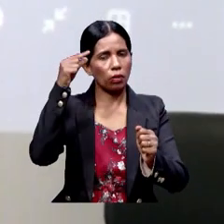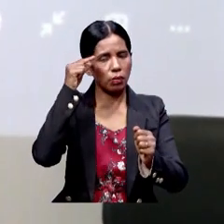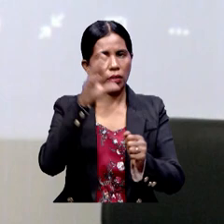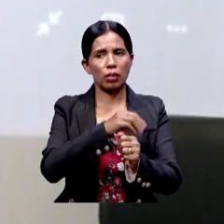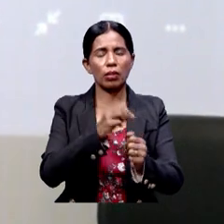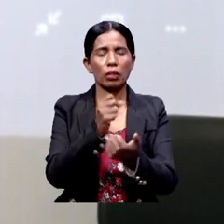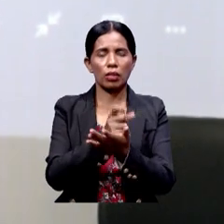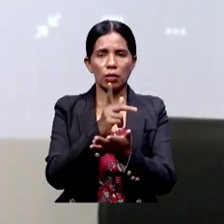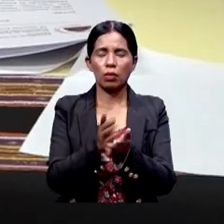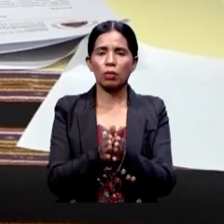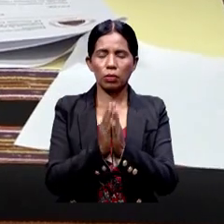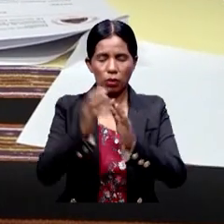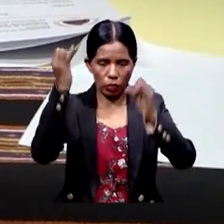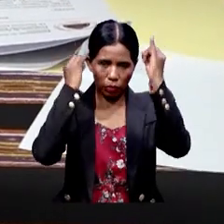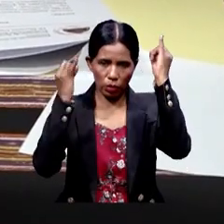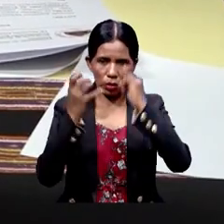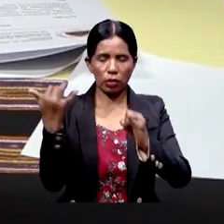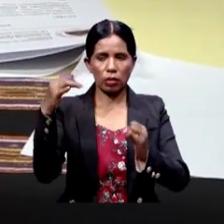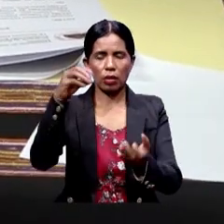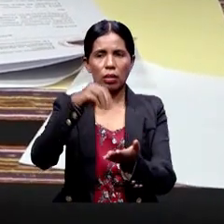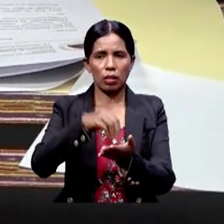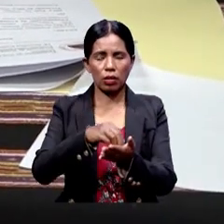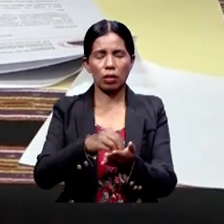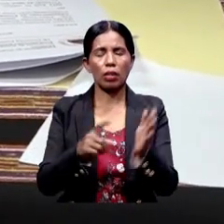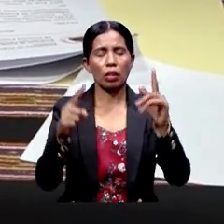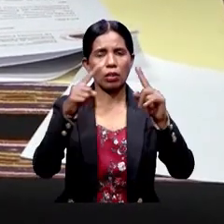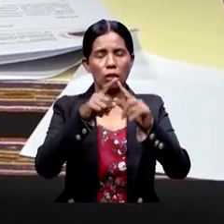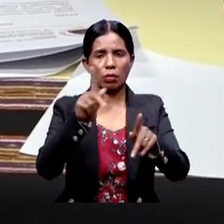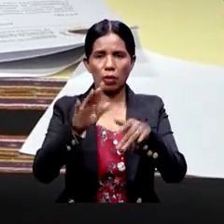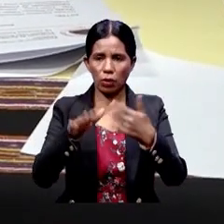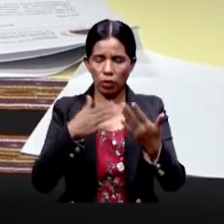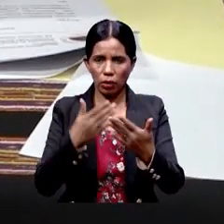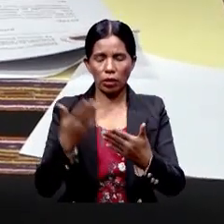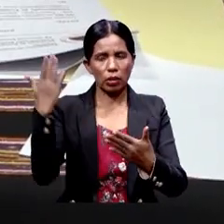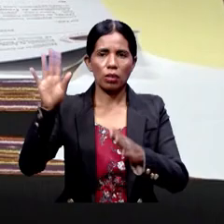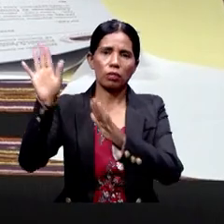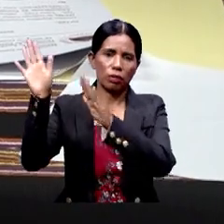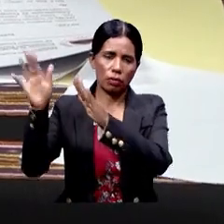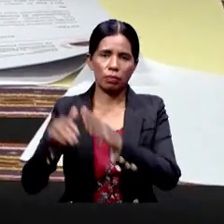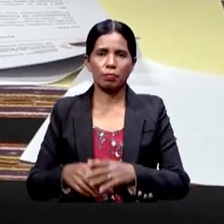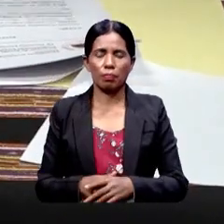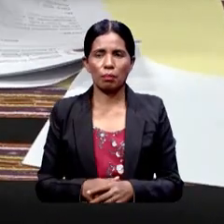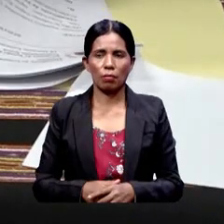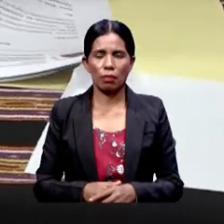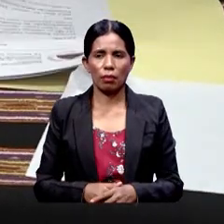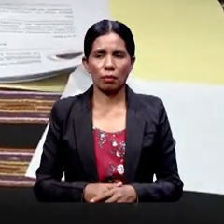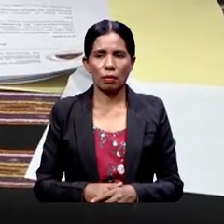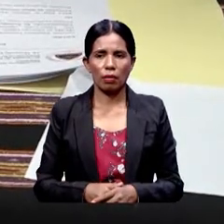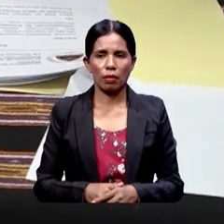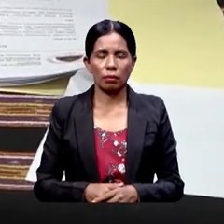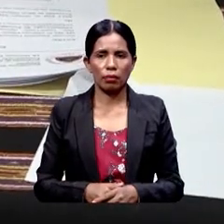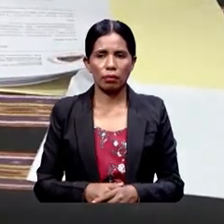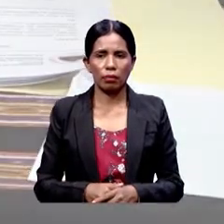Secoms exige a tua informação irak nebe produz tem que toba e a comunidade sira e a área rurais. Ami hakarak